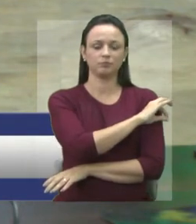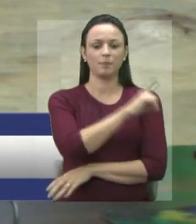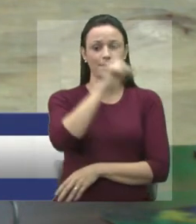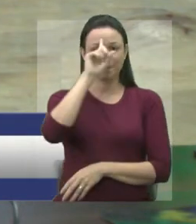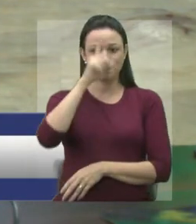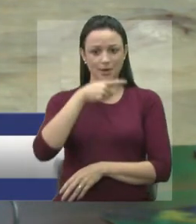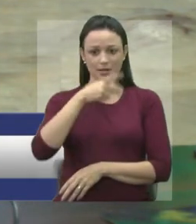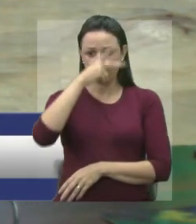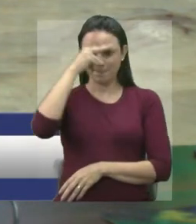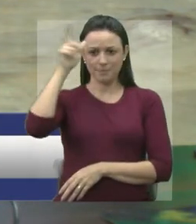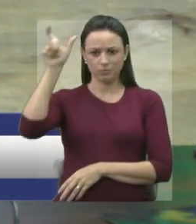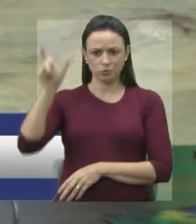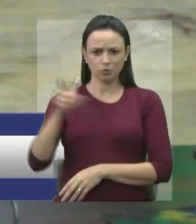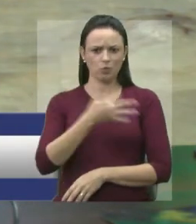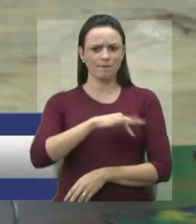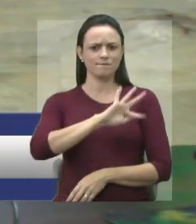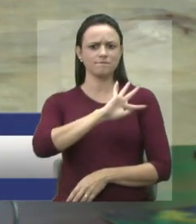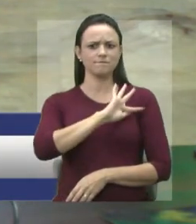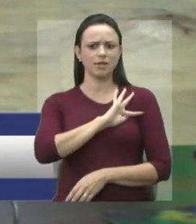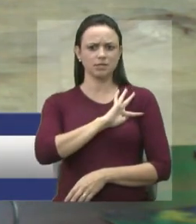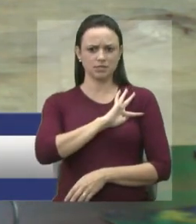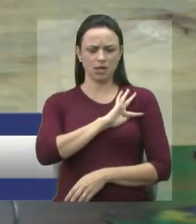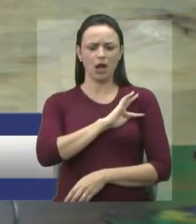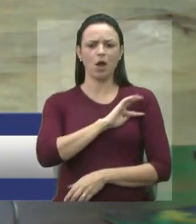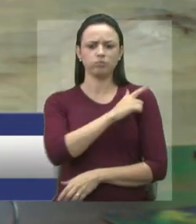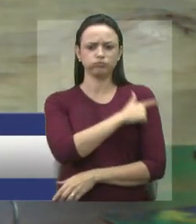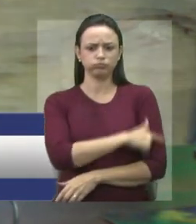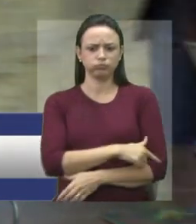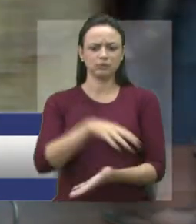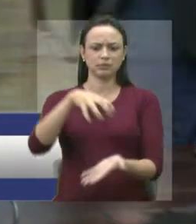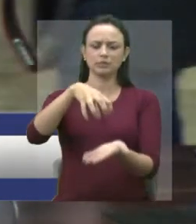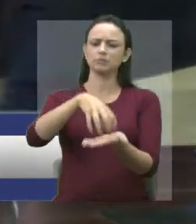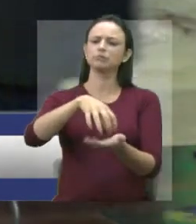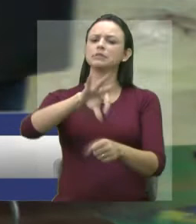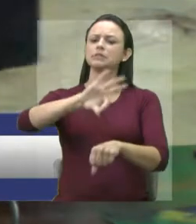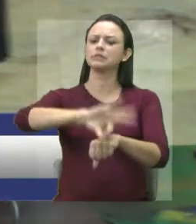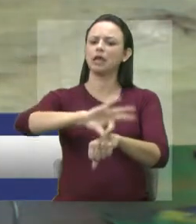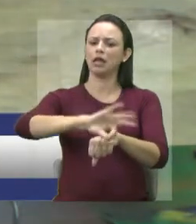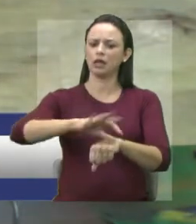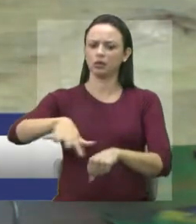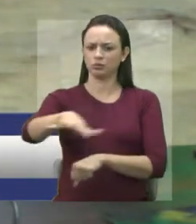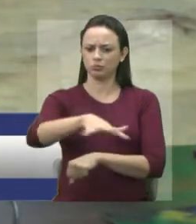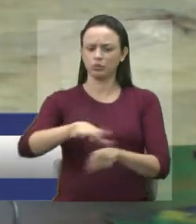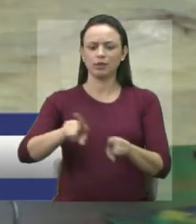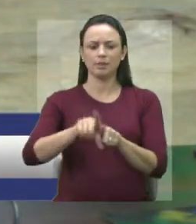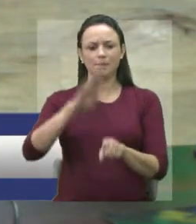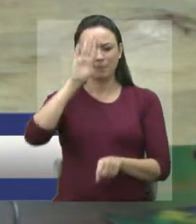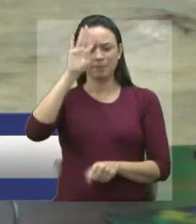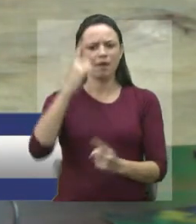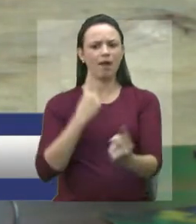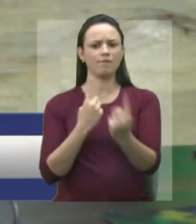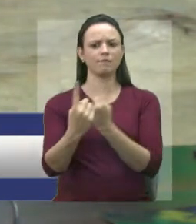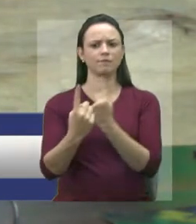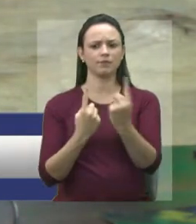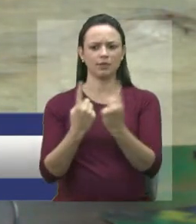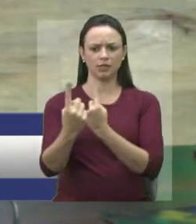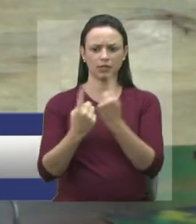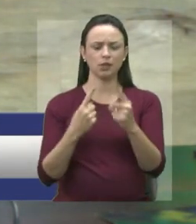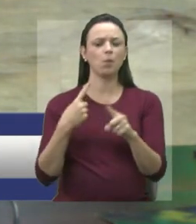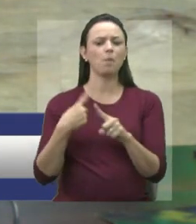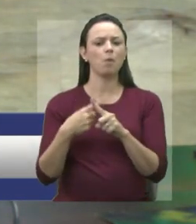de posturas para as regiões centrais da cidade e para as principais avenidas, com o intuito